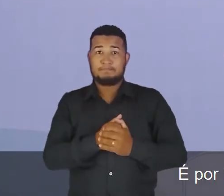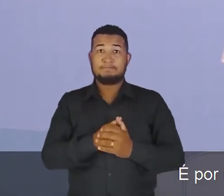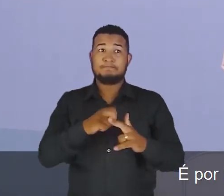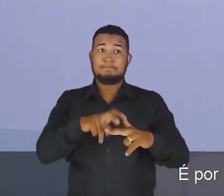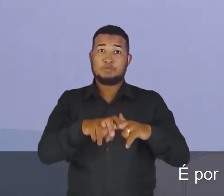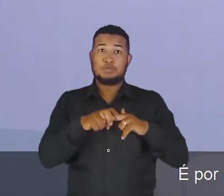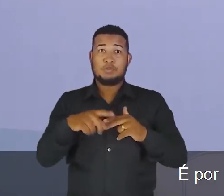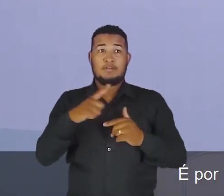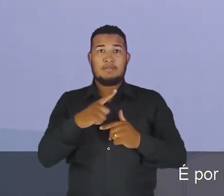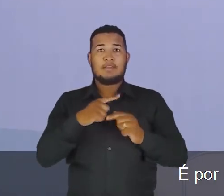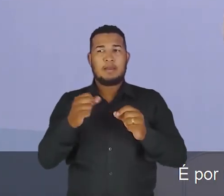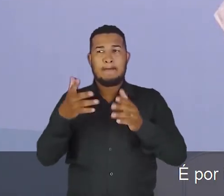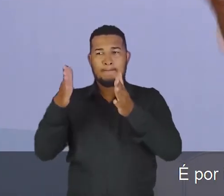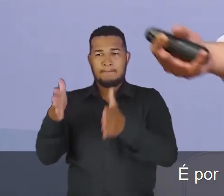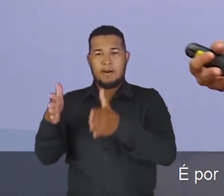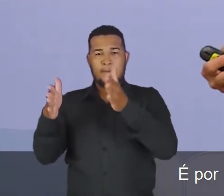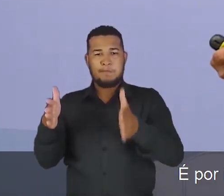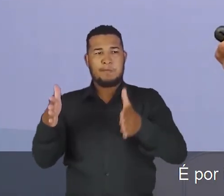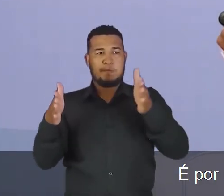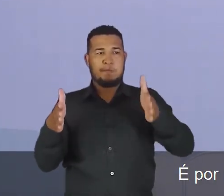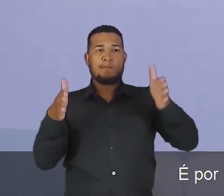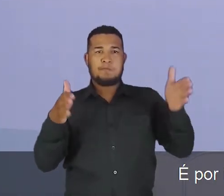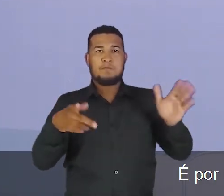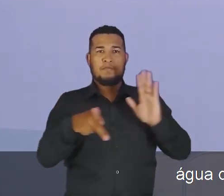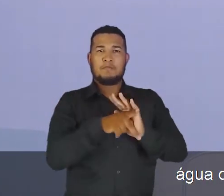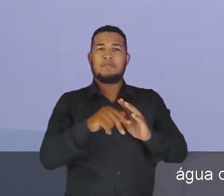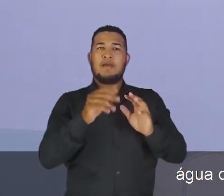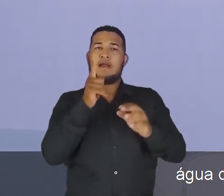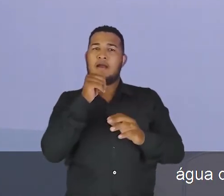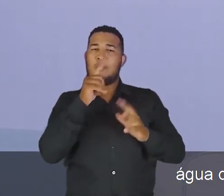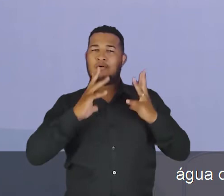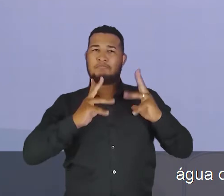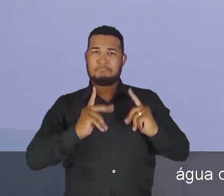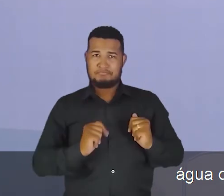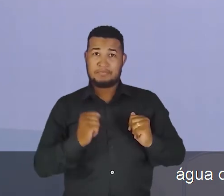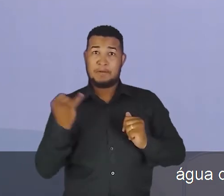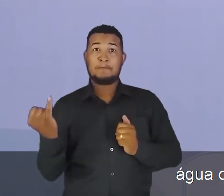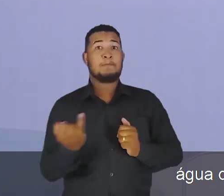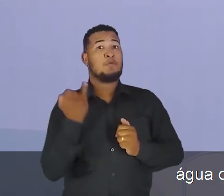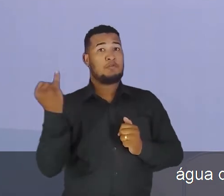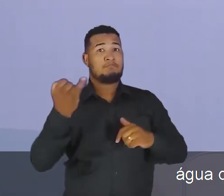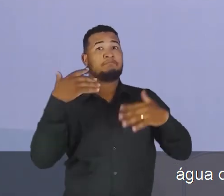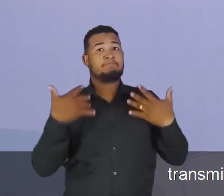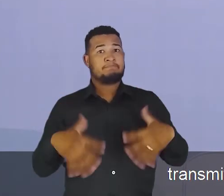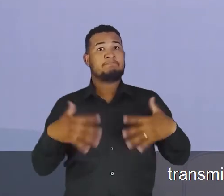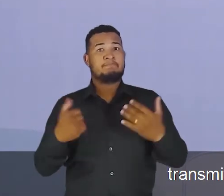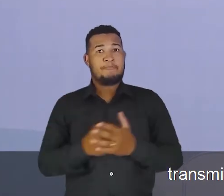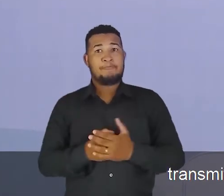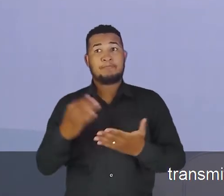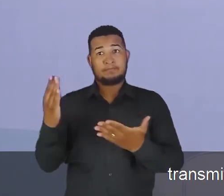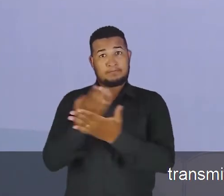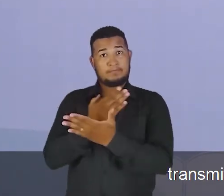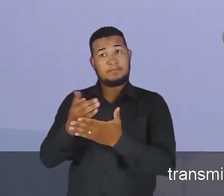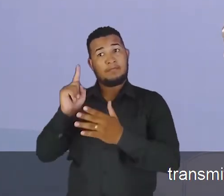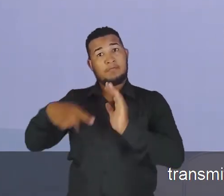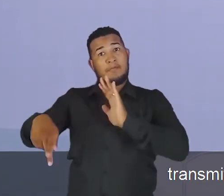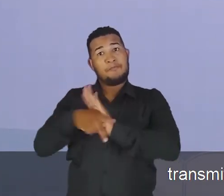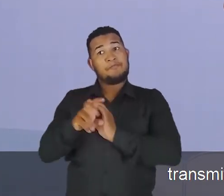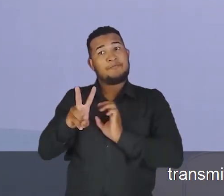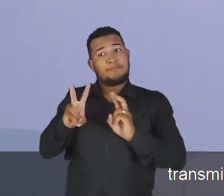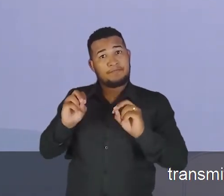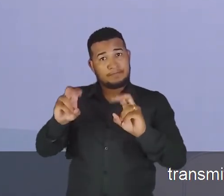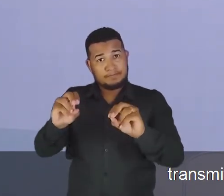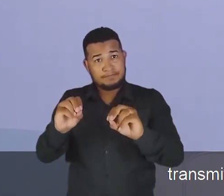nós temos aí essas estações de tratamento de água que são muito importantes. Algumas doenças podem ser transmitidas por vírus,